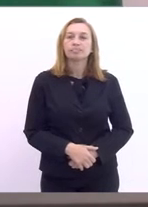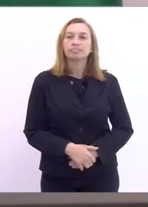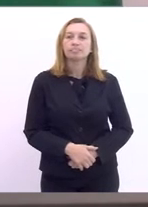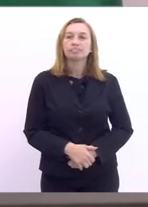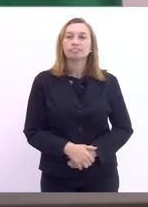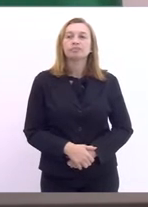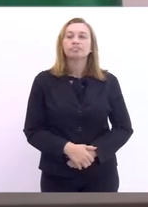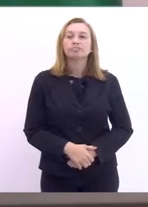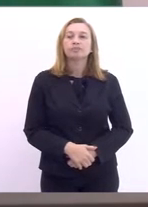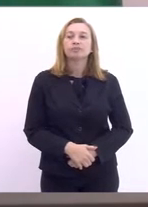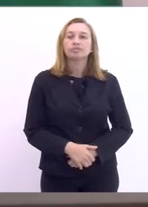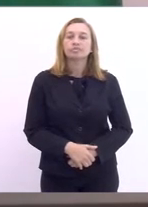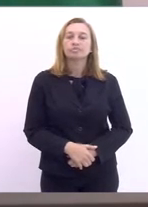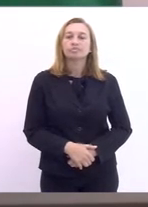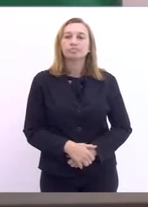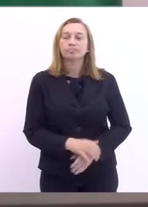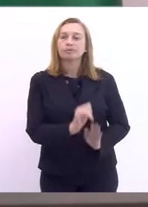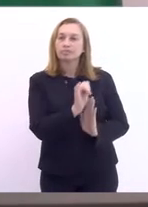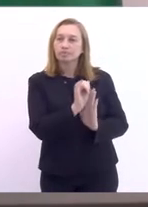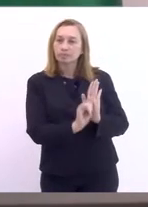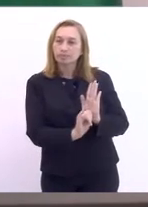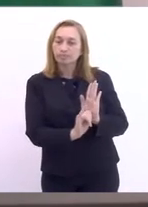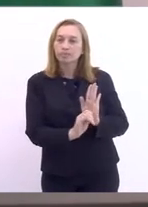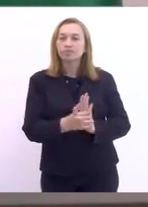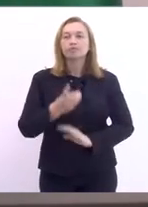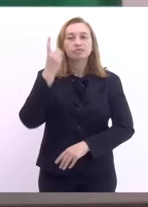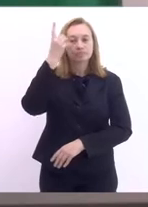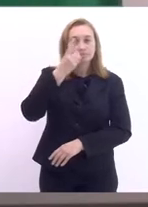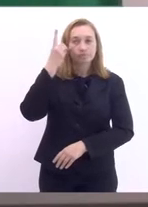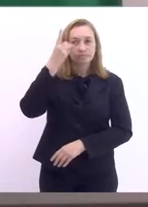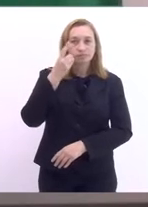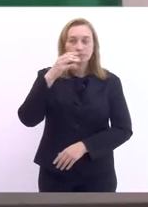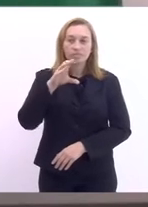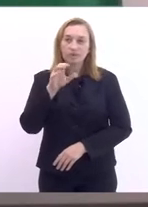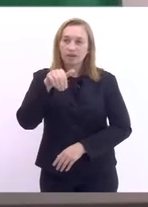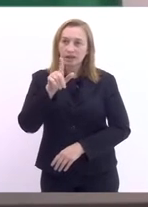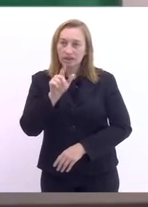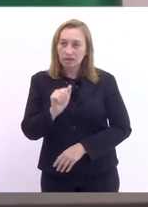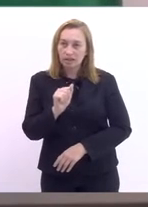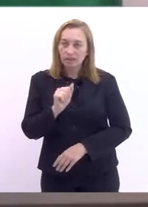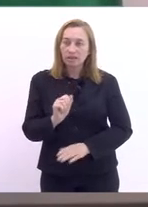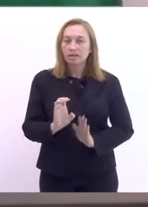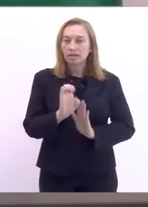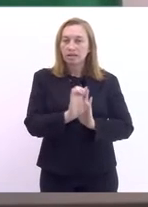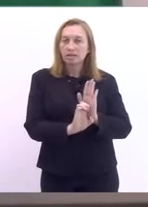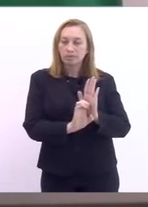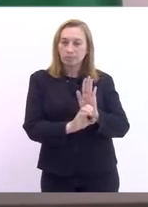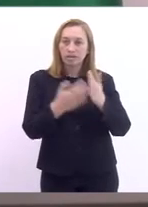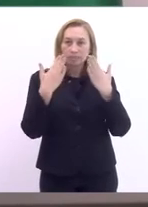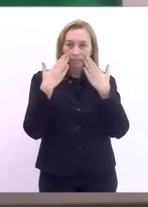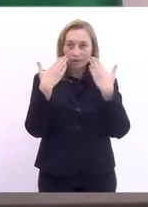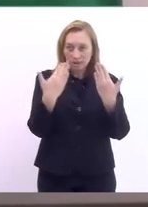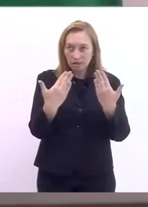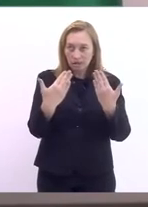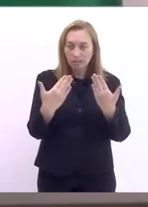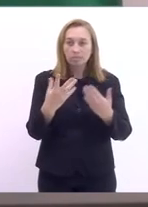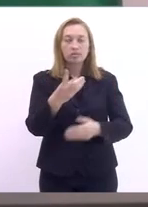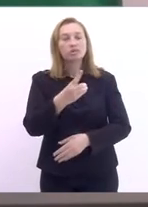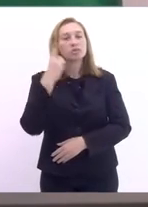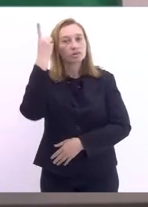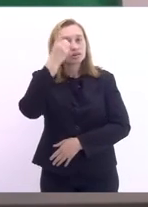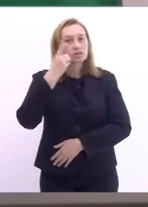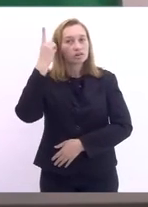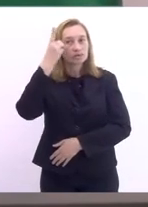proposição, cujo relator é o deputado Márcio Canella. Emendas apresentadas pelos senhores